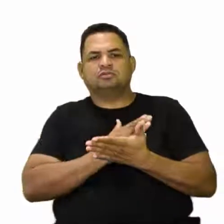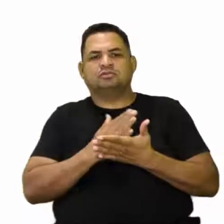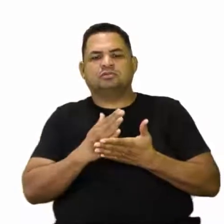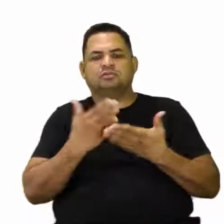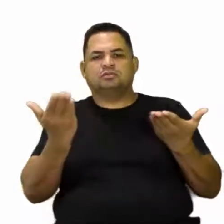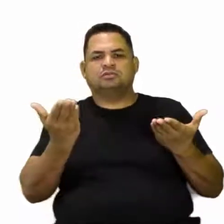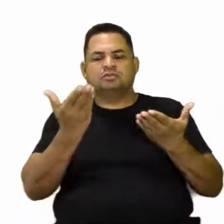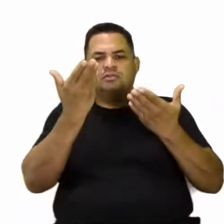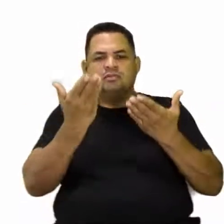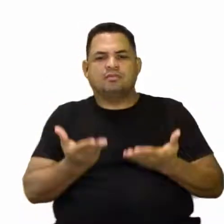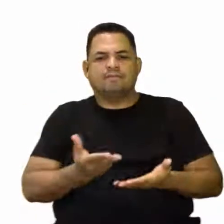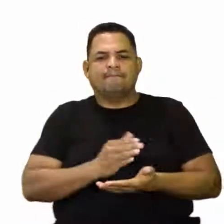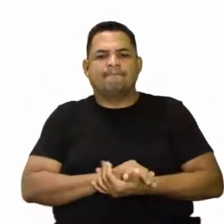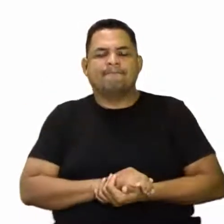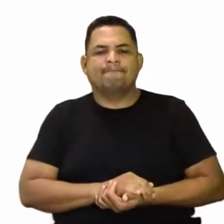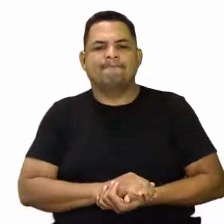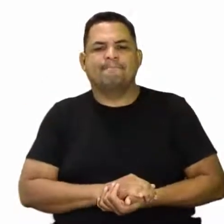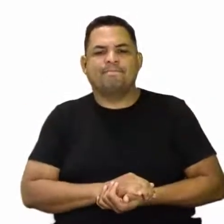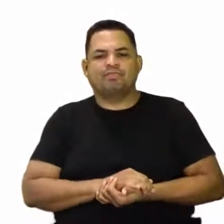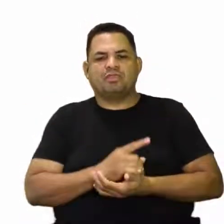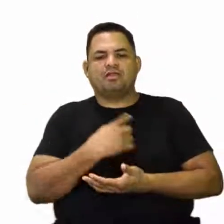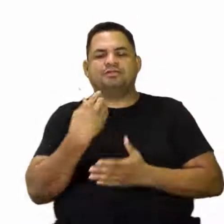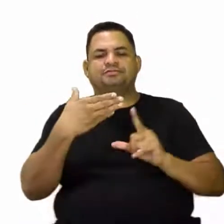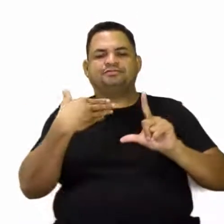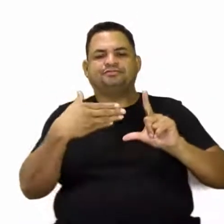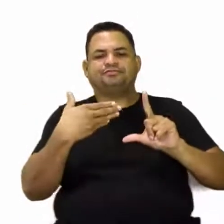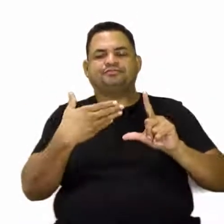iniciozinho dos nossos